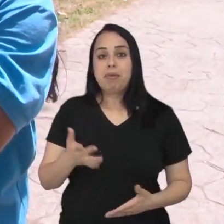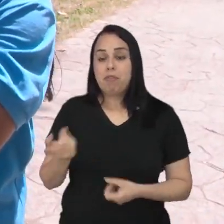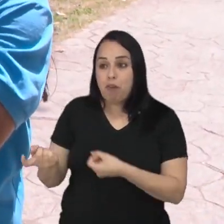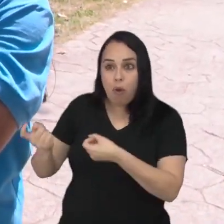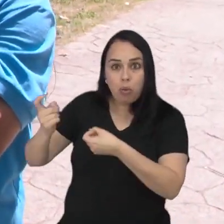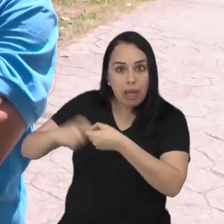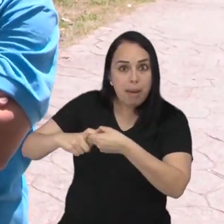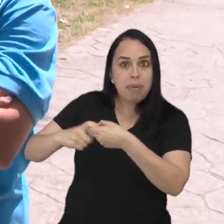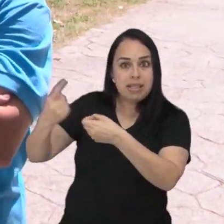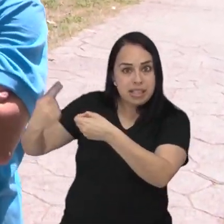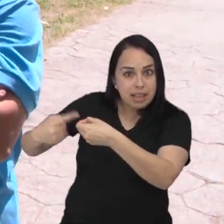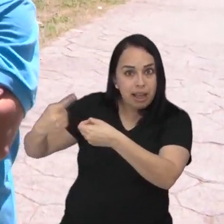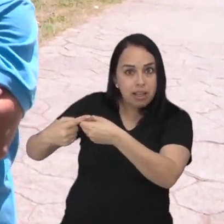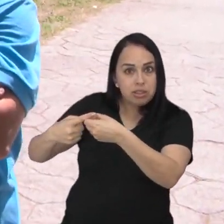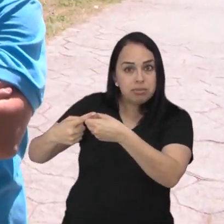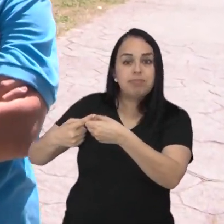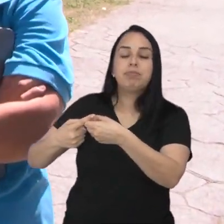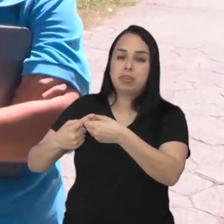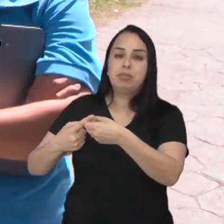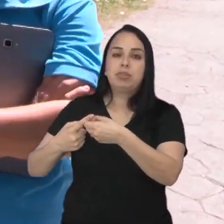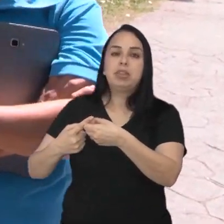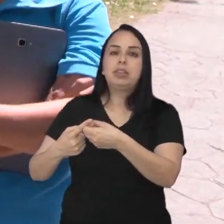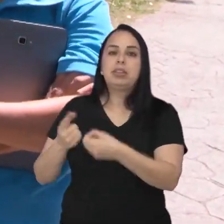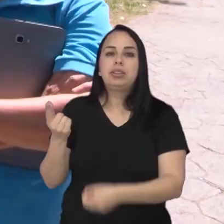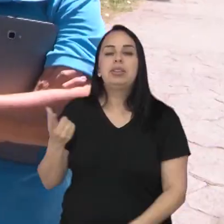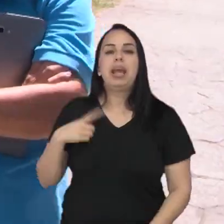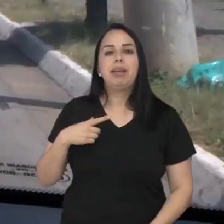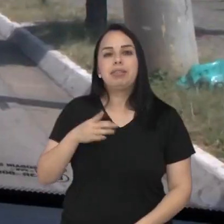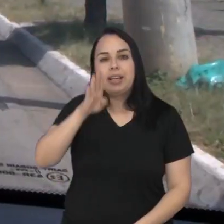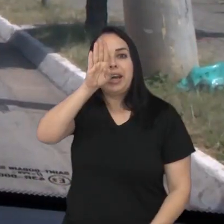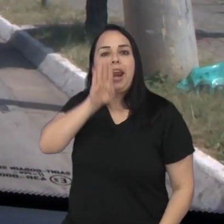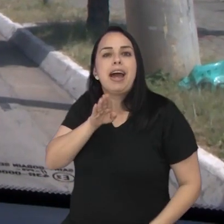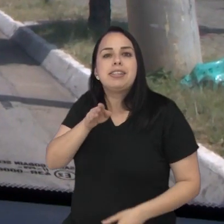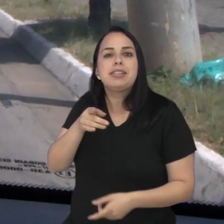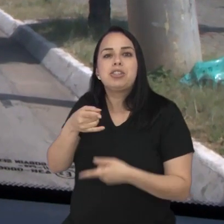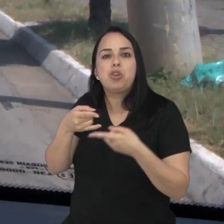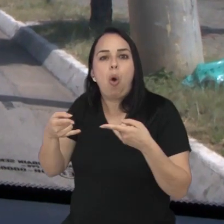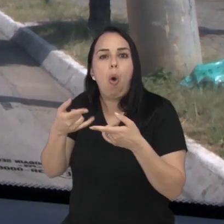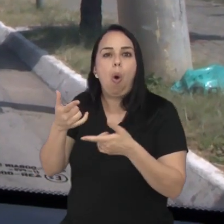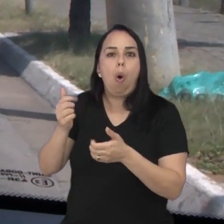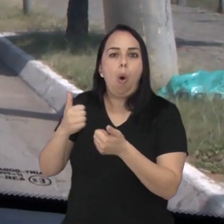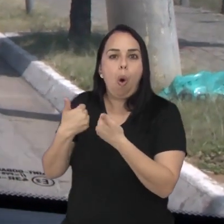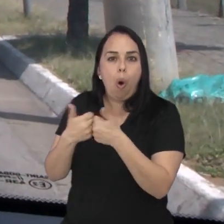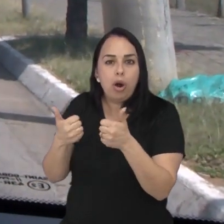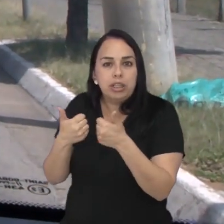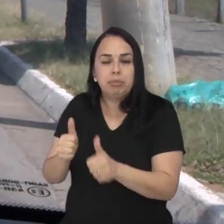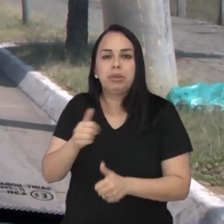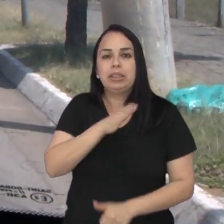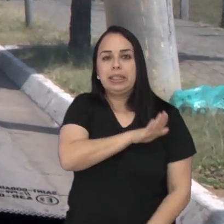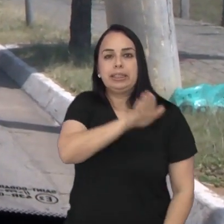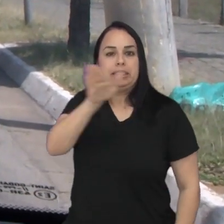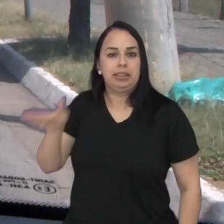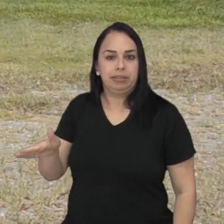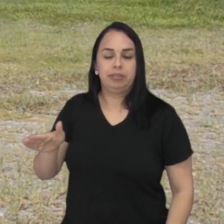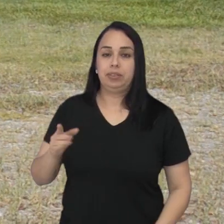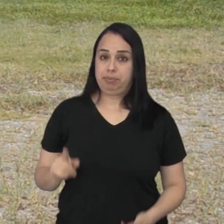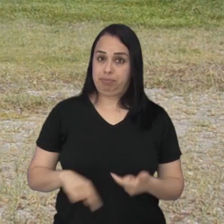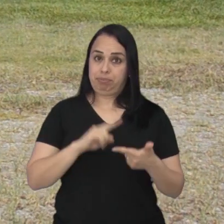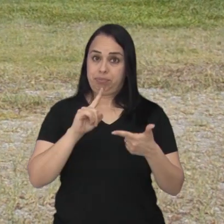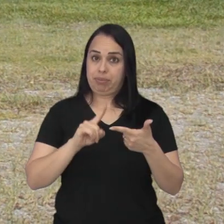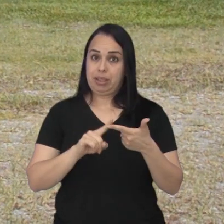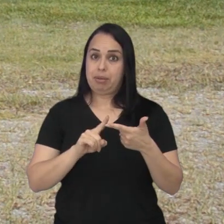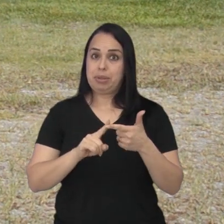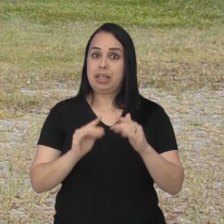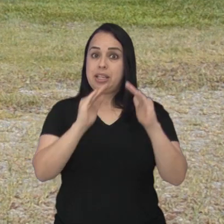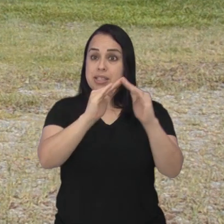que não tiverem condições de voltar para a cidade de origem vão ter acesso gratuito à passagem de volta. O